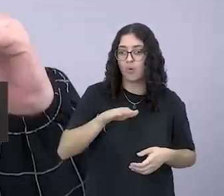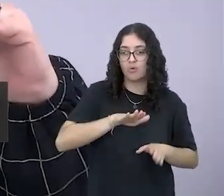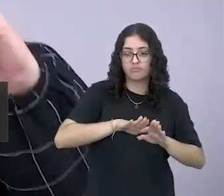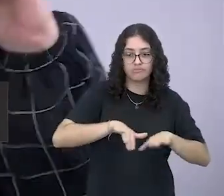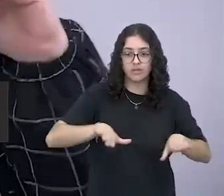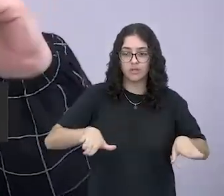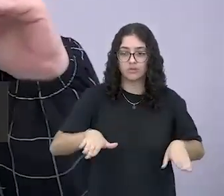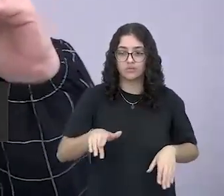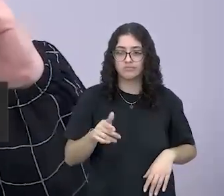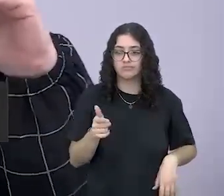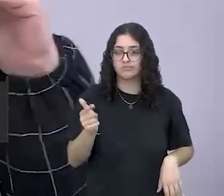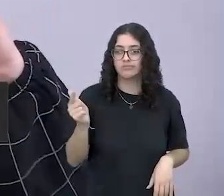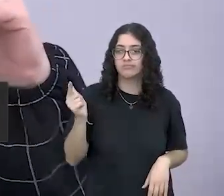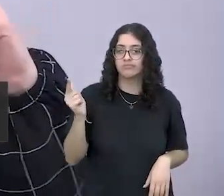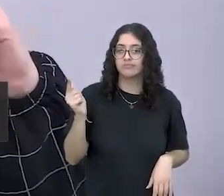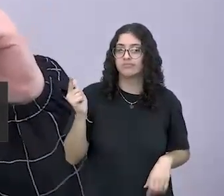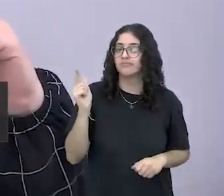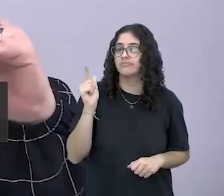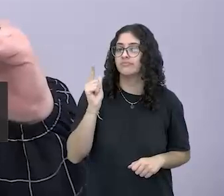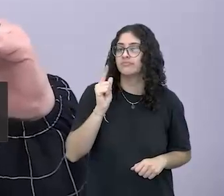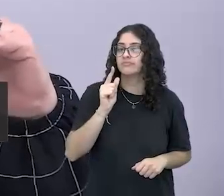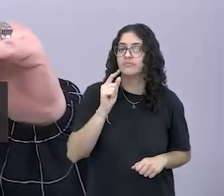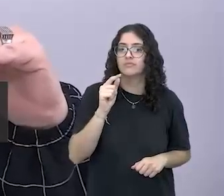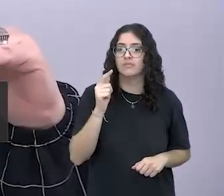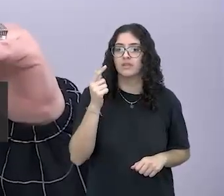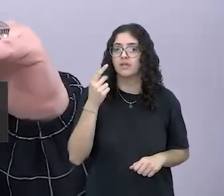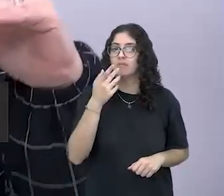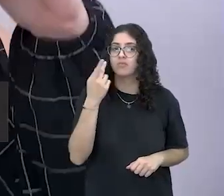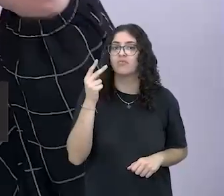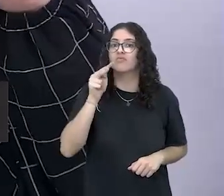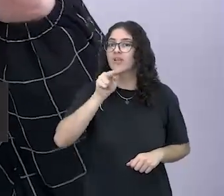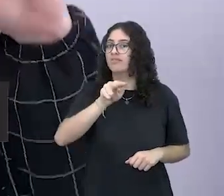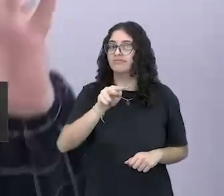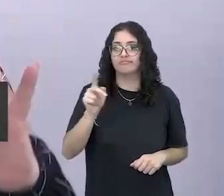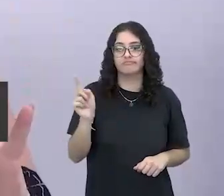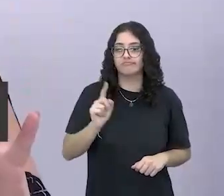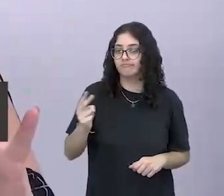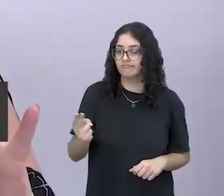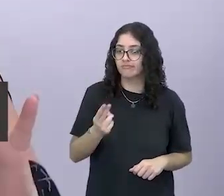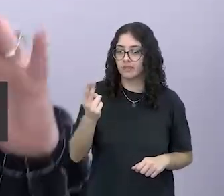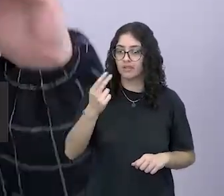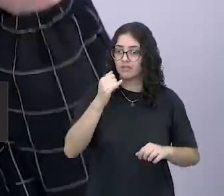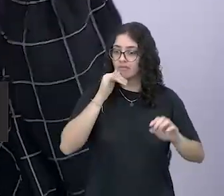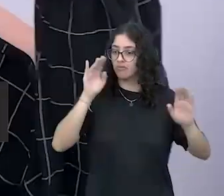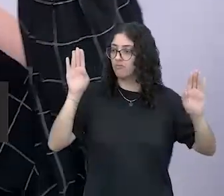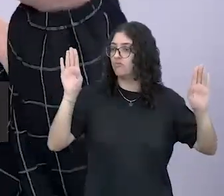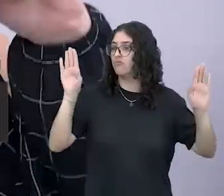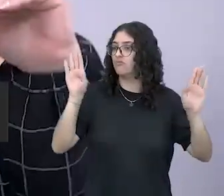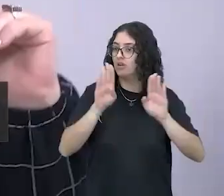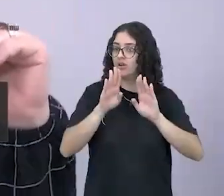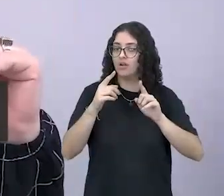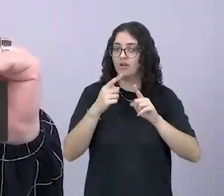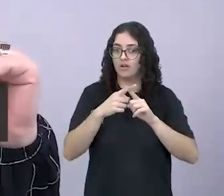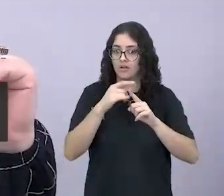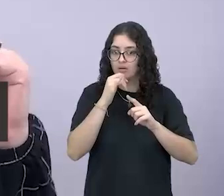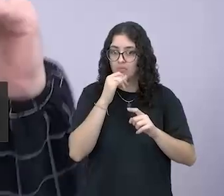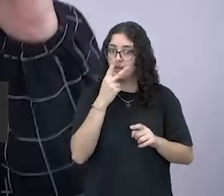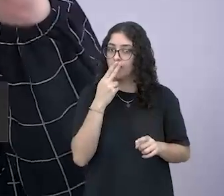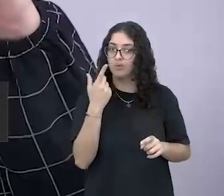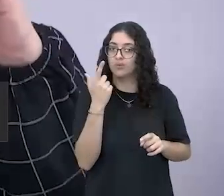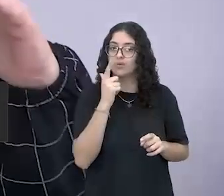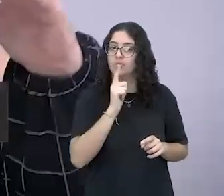não vai ser vista no elevador, né? Então, o elevador fecha, porque no sensor não chegou